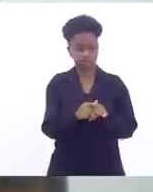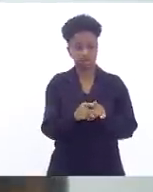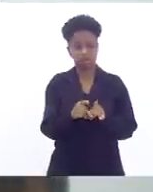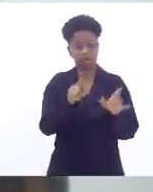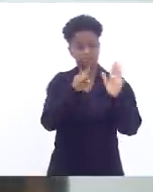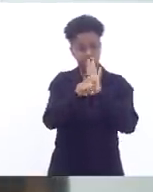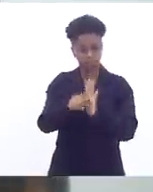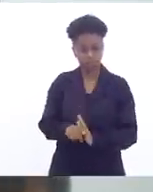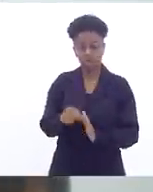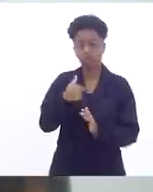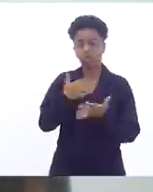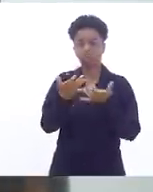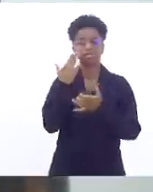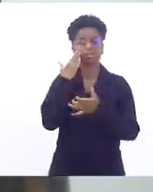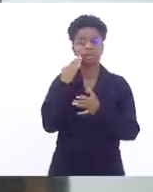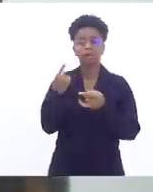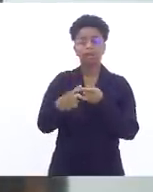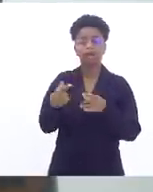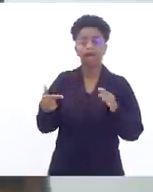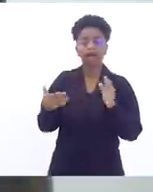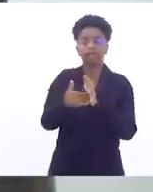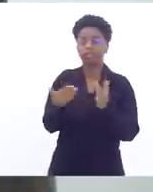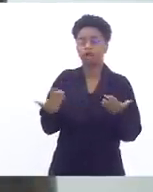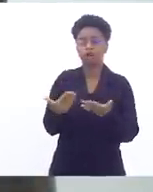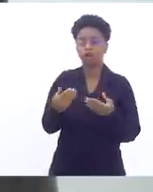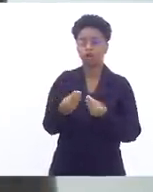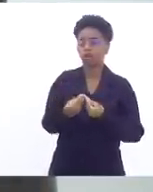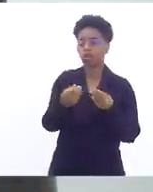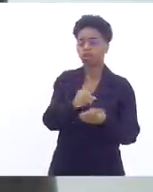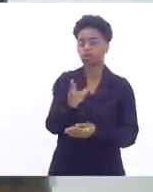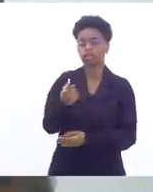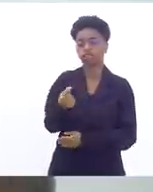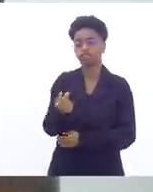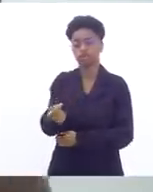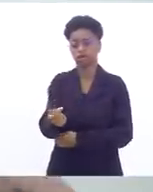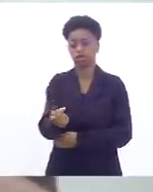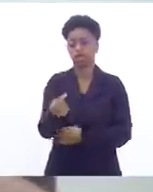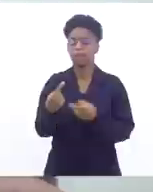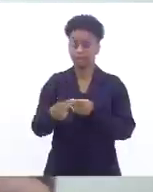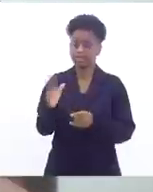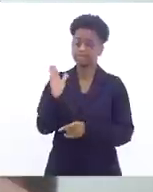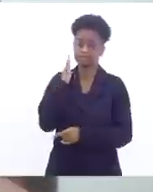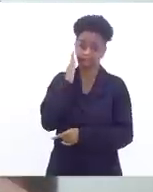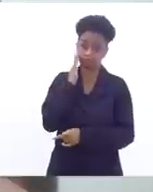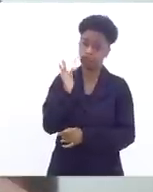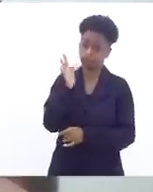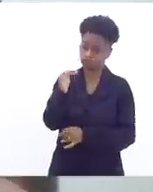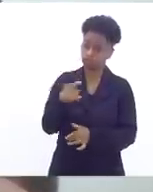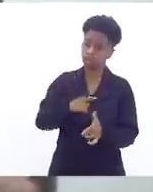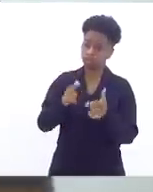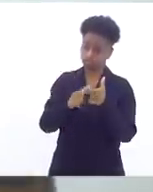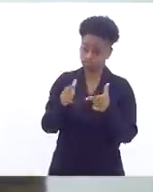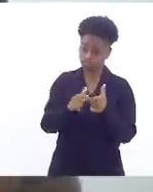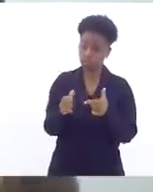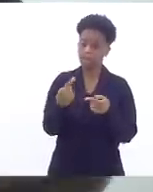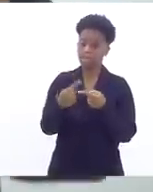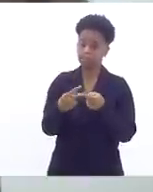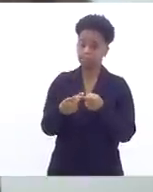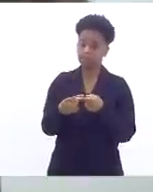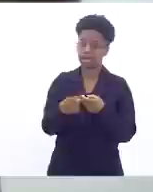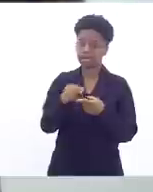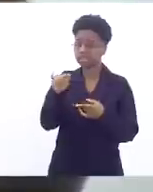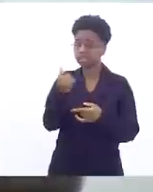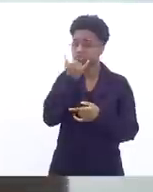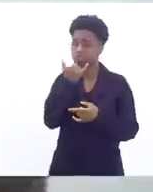gostaria de saber porque que até agora não deram a Gran pros veteranos as pensionistas sabendo que lá na frente vai dar problema essa justificativa